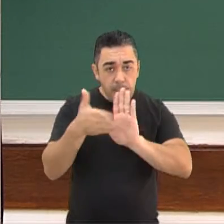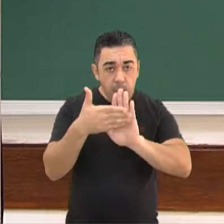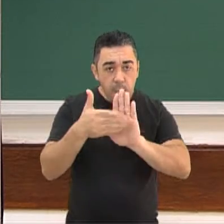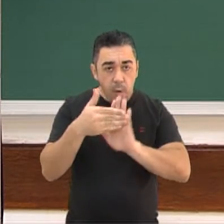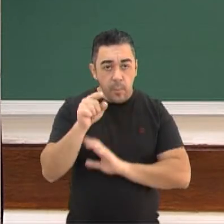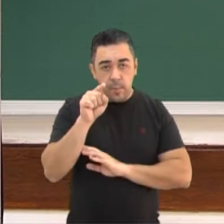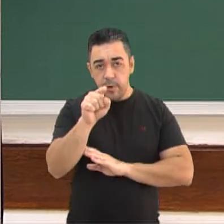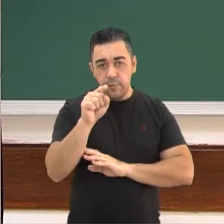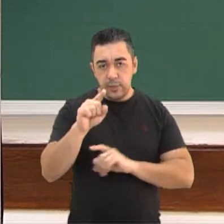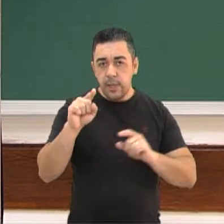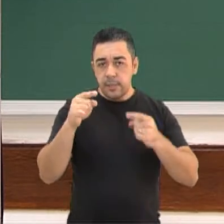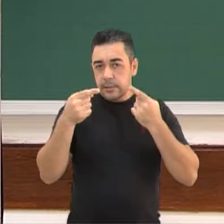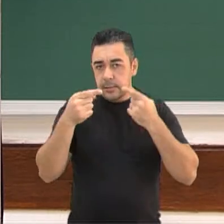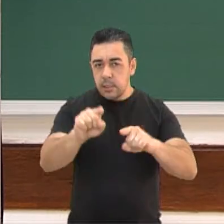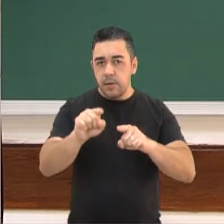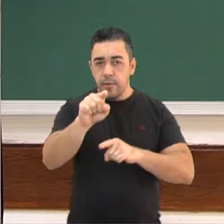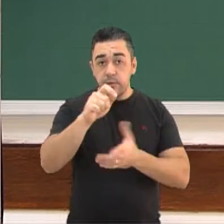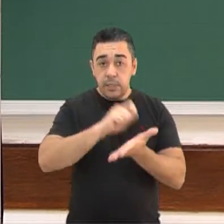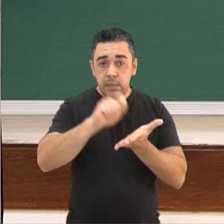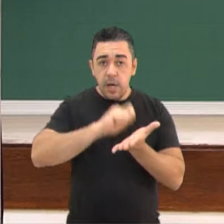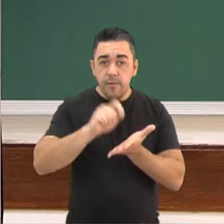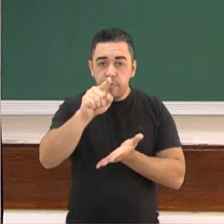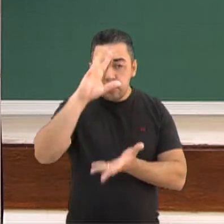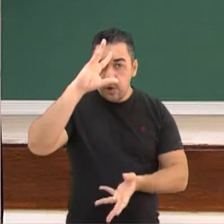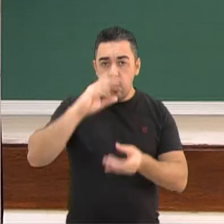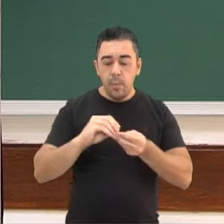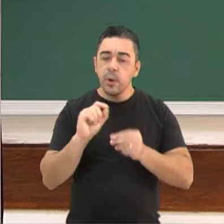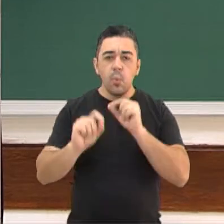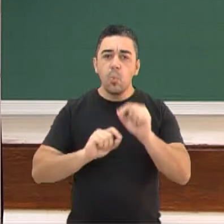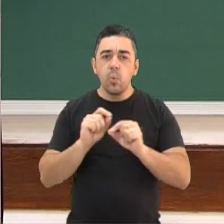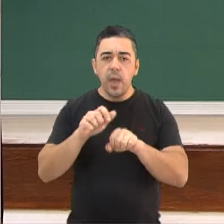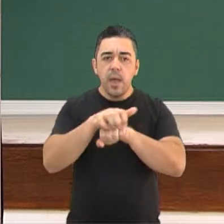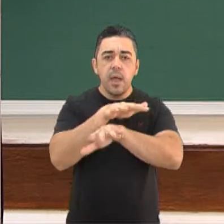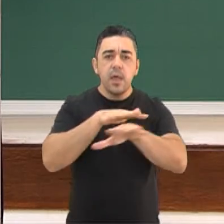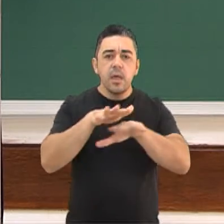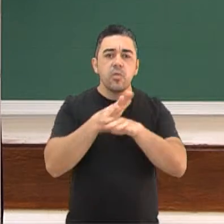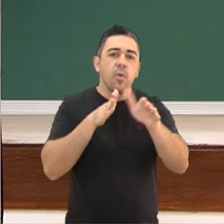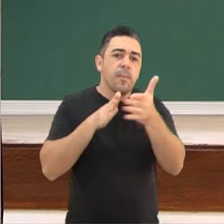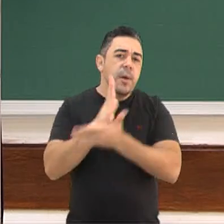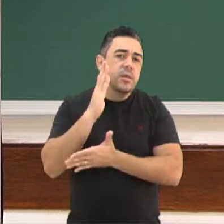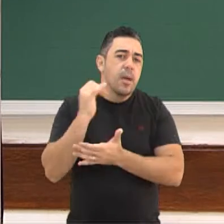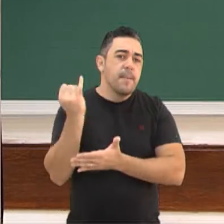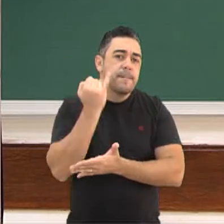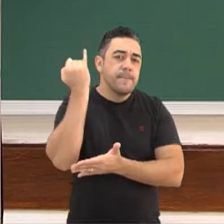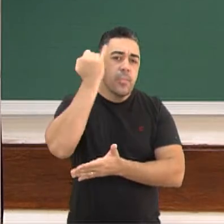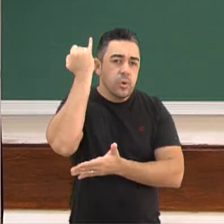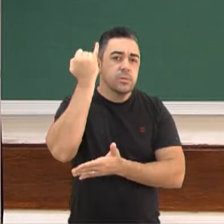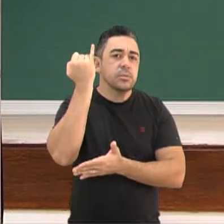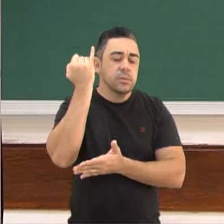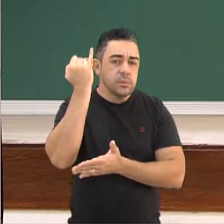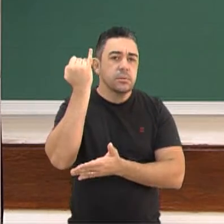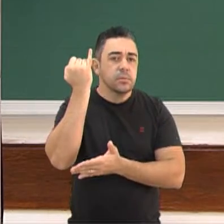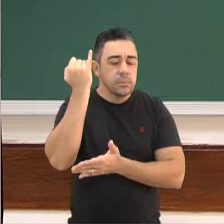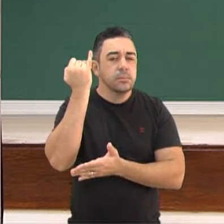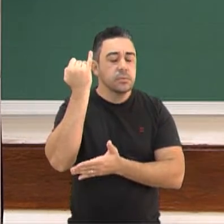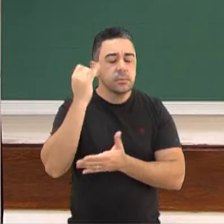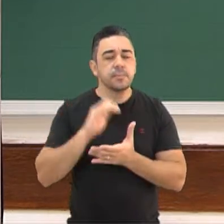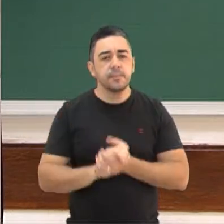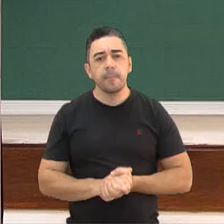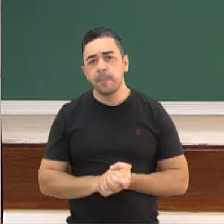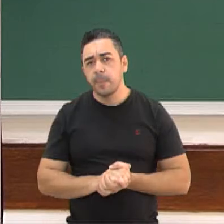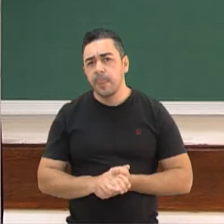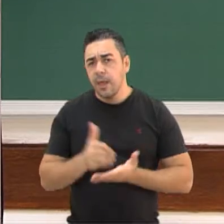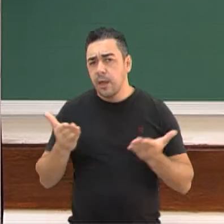foi um desafio que você escrevesse o que você entendeu sobre a importância do rito de passagem.